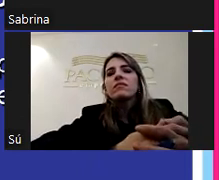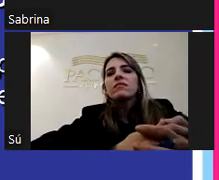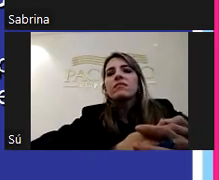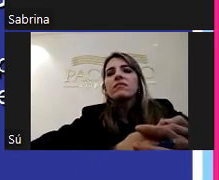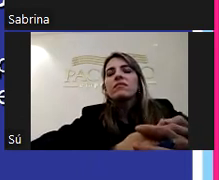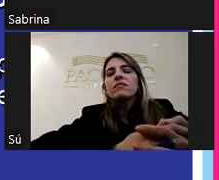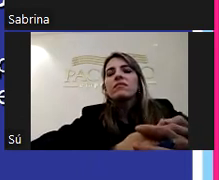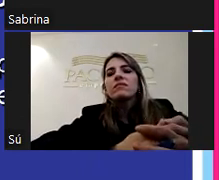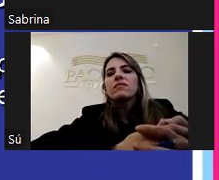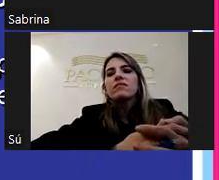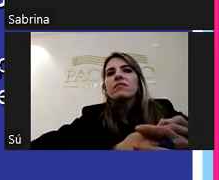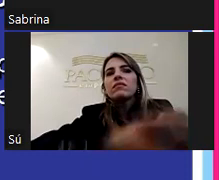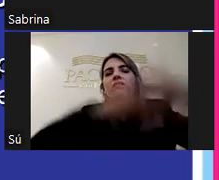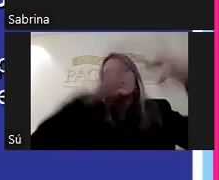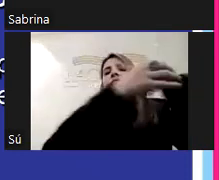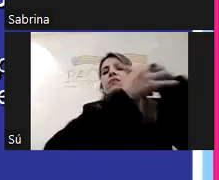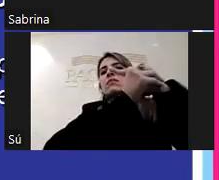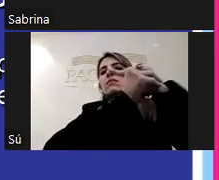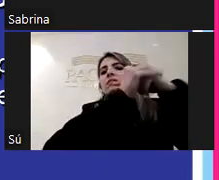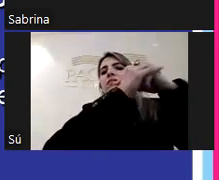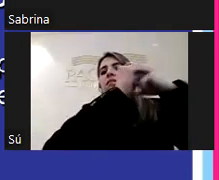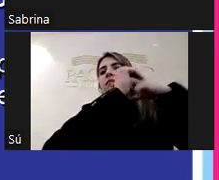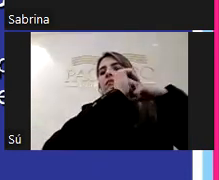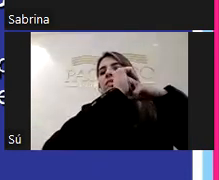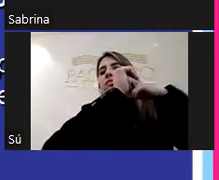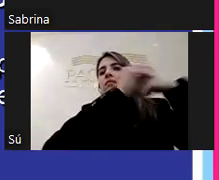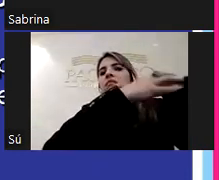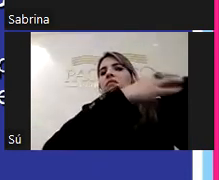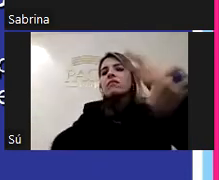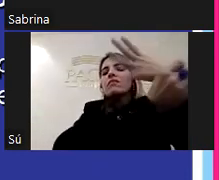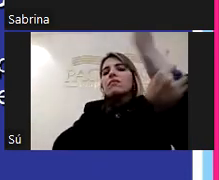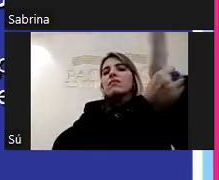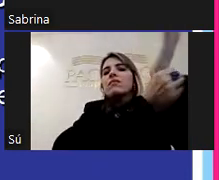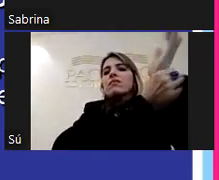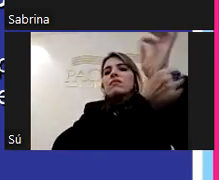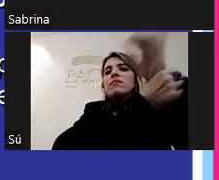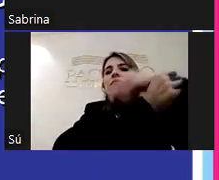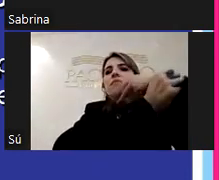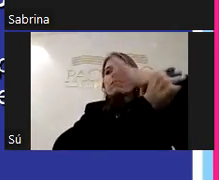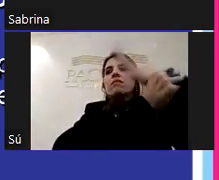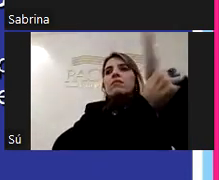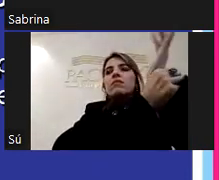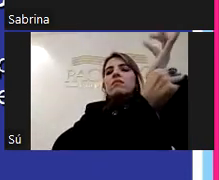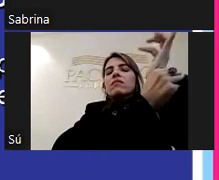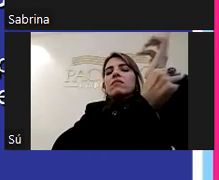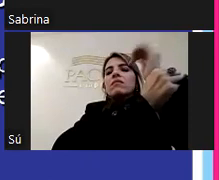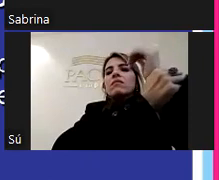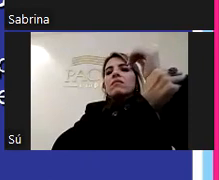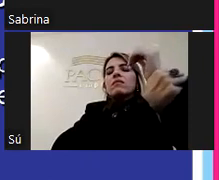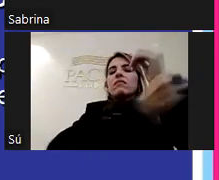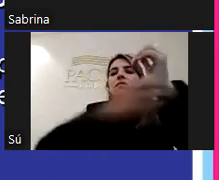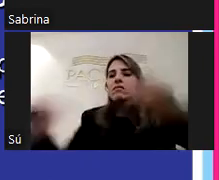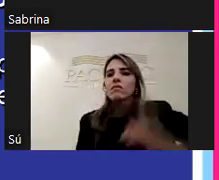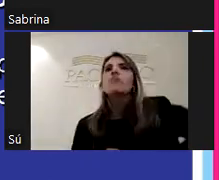cérebro e, normalmente, a morfina, cujo efeito é de provocar um estado de